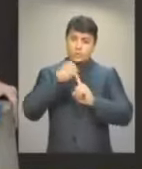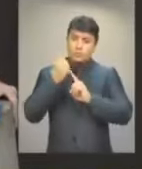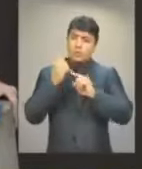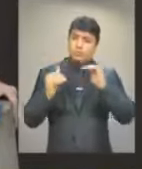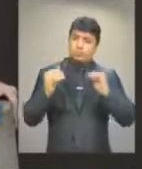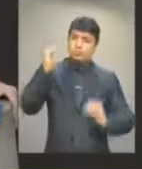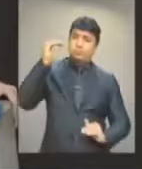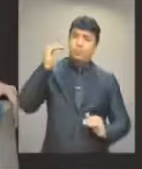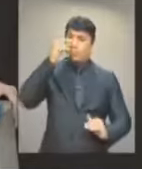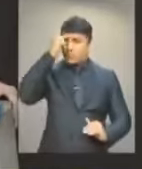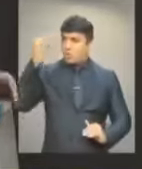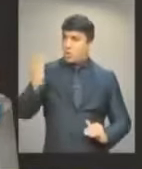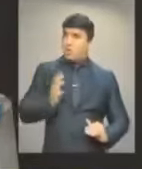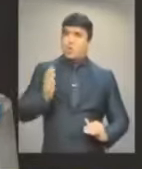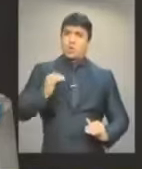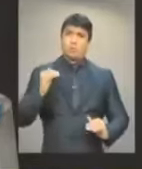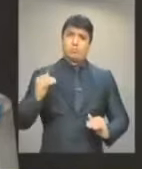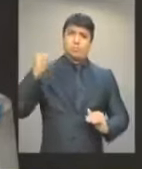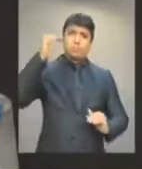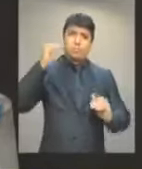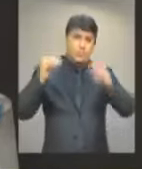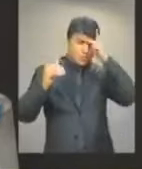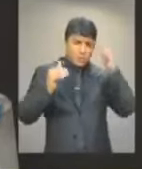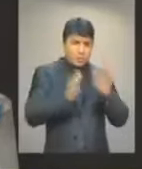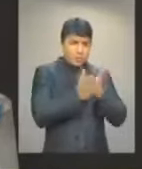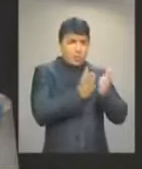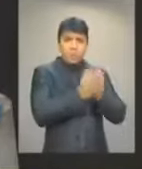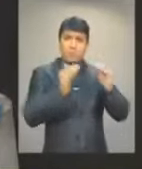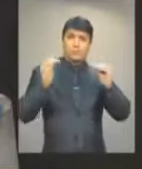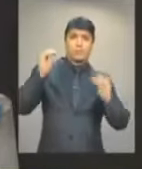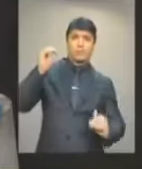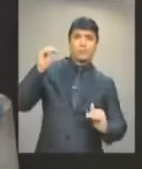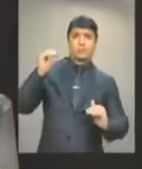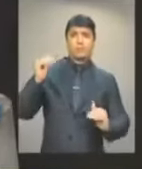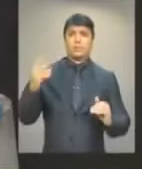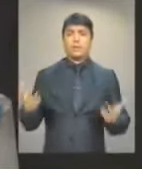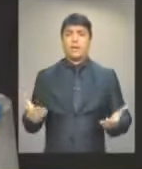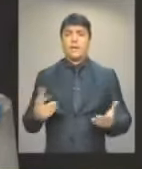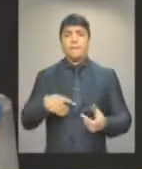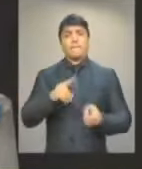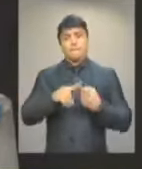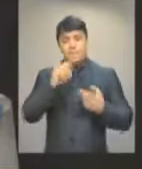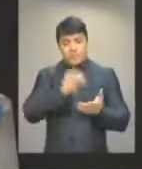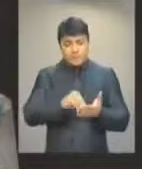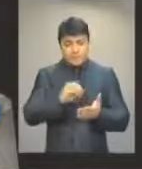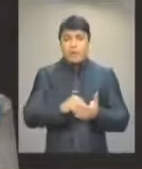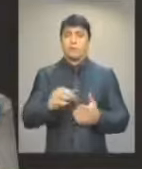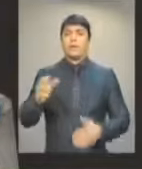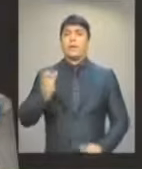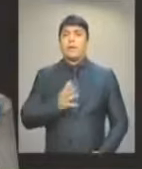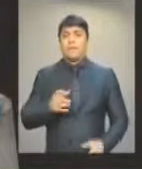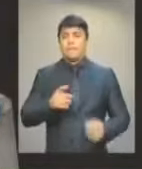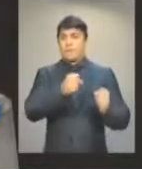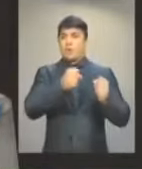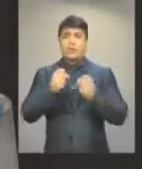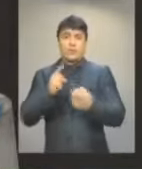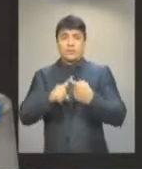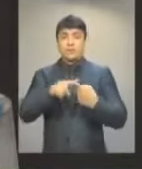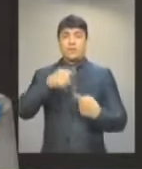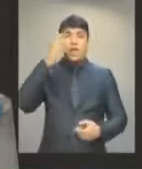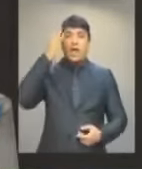na renda e a desigualdade no acesso à riqueza, ao saber, ao poder e ao